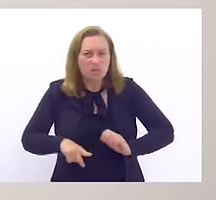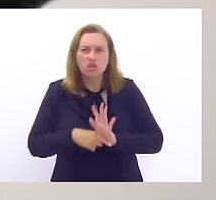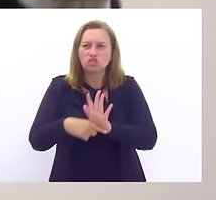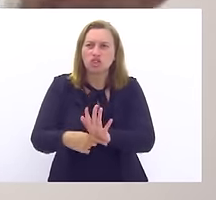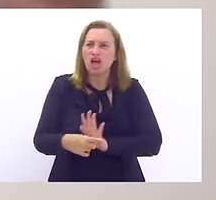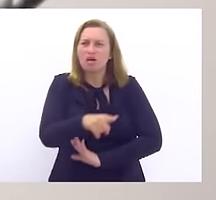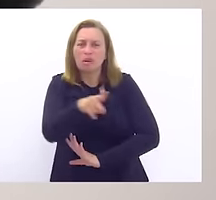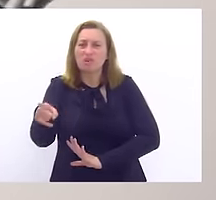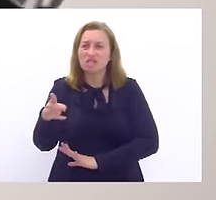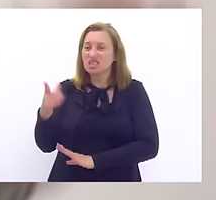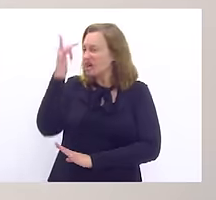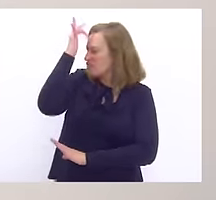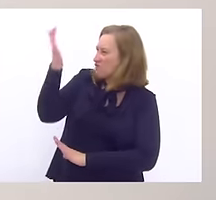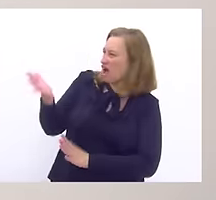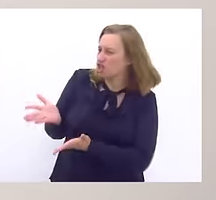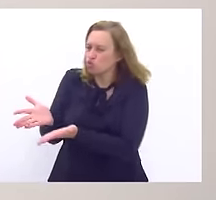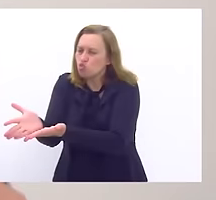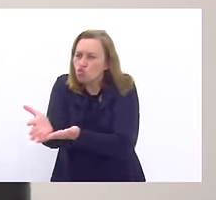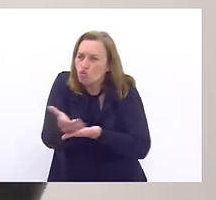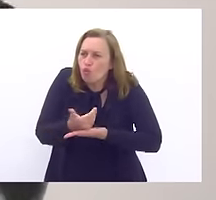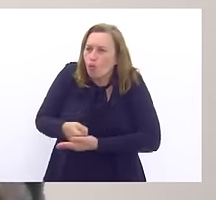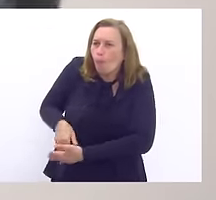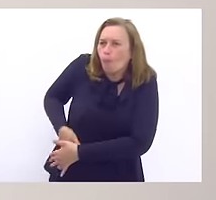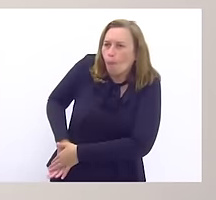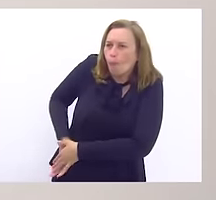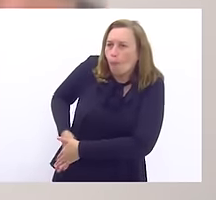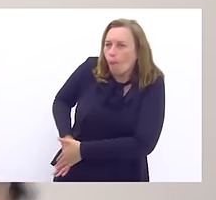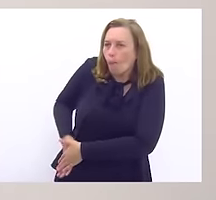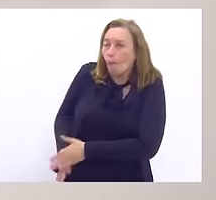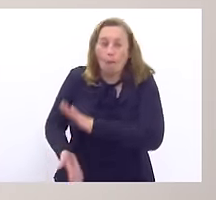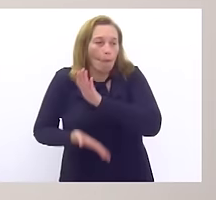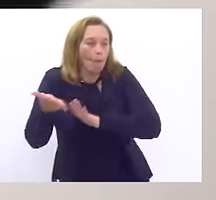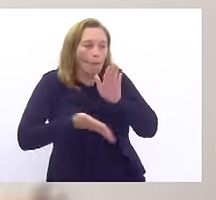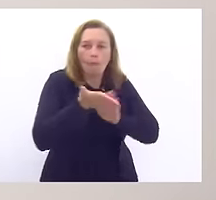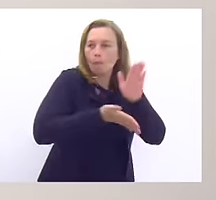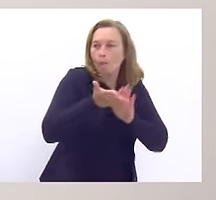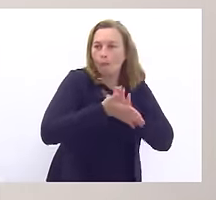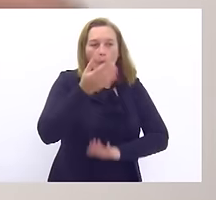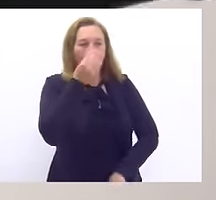para vocês é mole recado Bota dinheiro no bolso vai para viagem